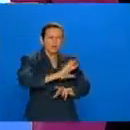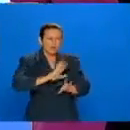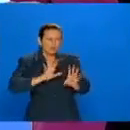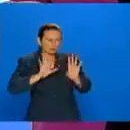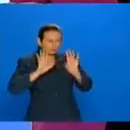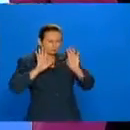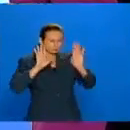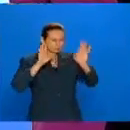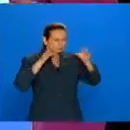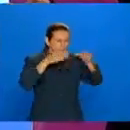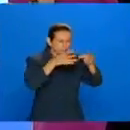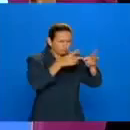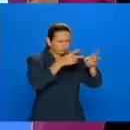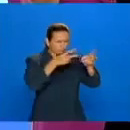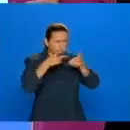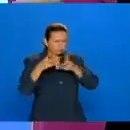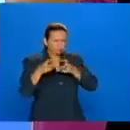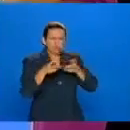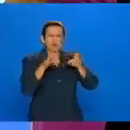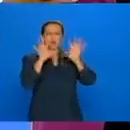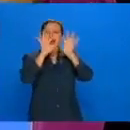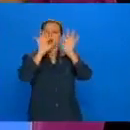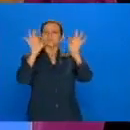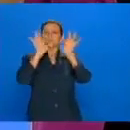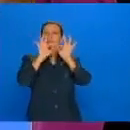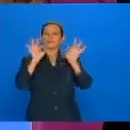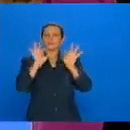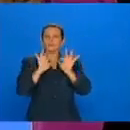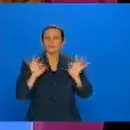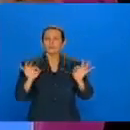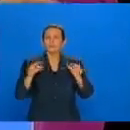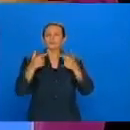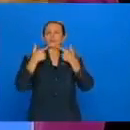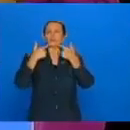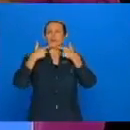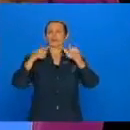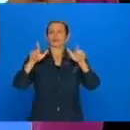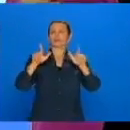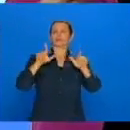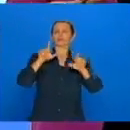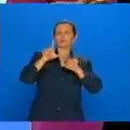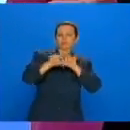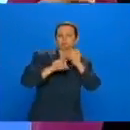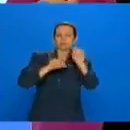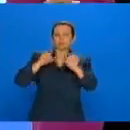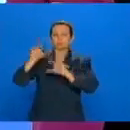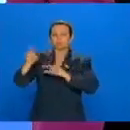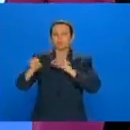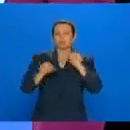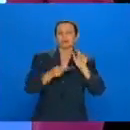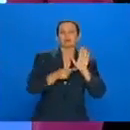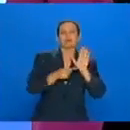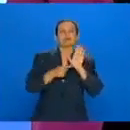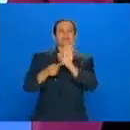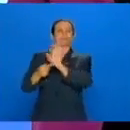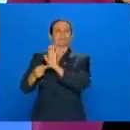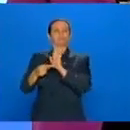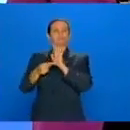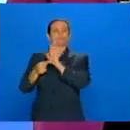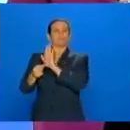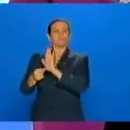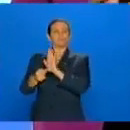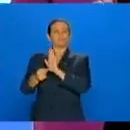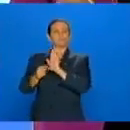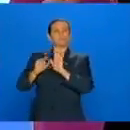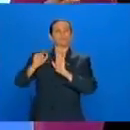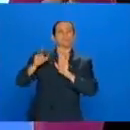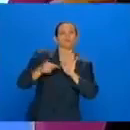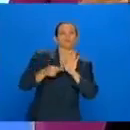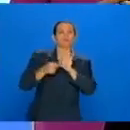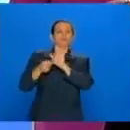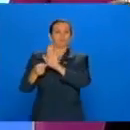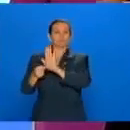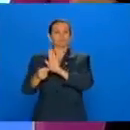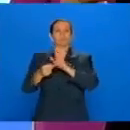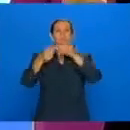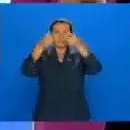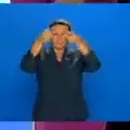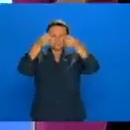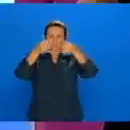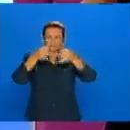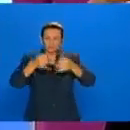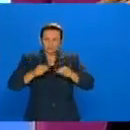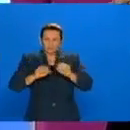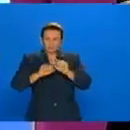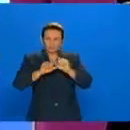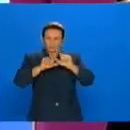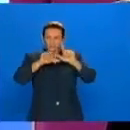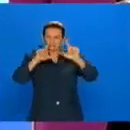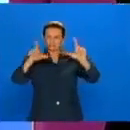variadas culturas e línguas, as quais podem escolher realçar certos aspectos ou não. Para ilustrar isso,